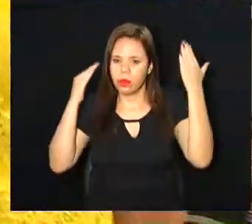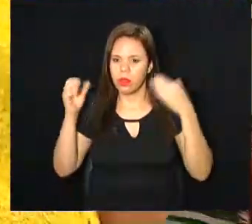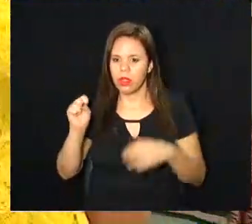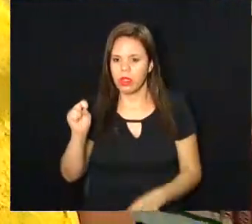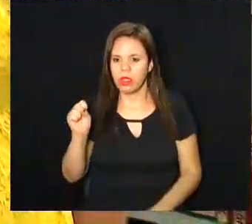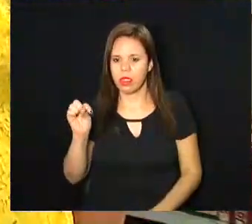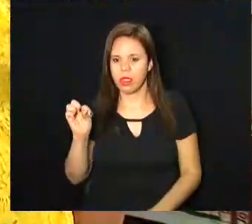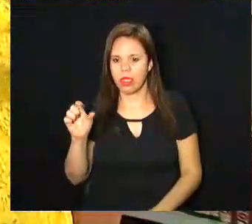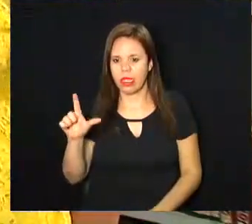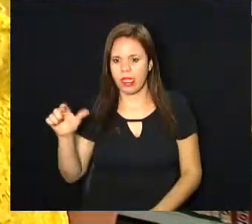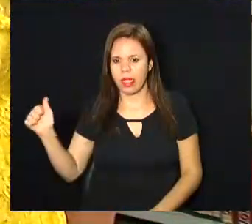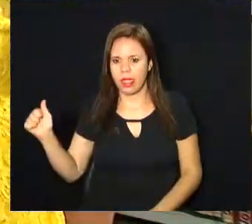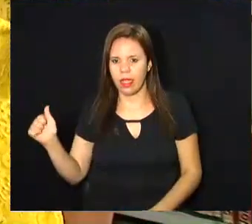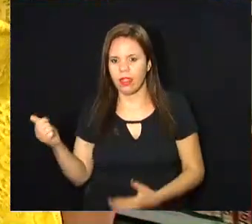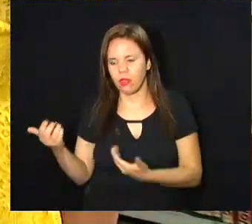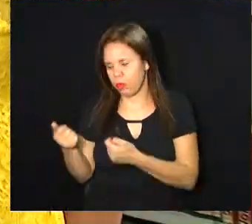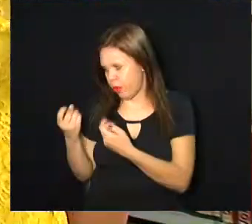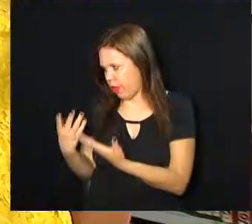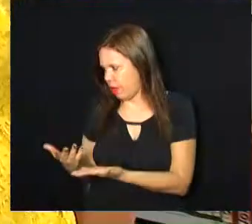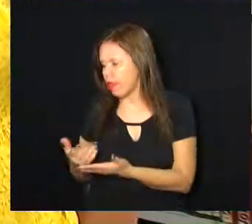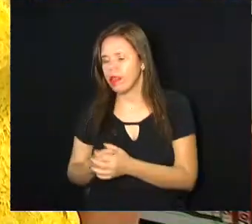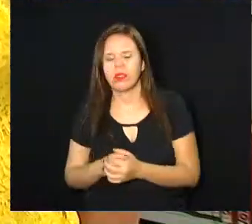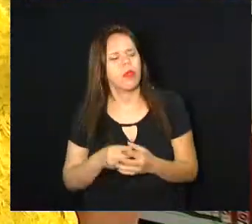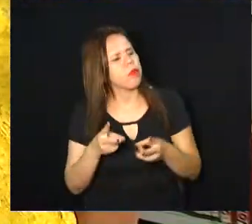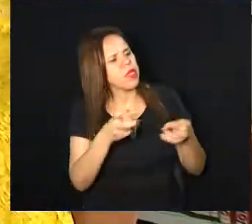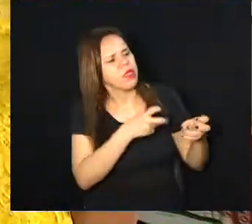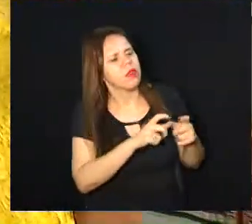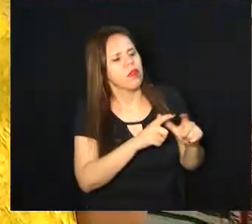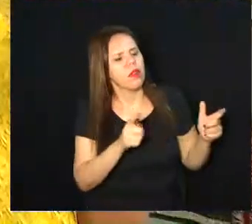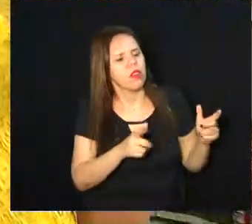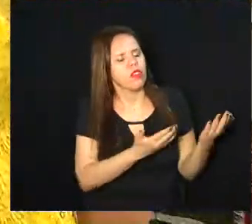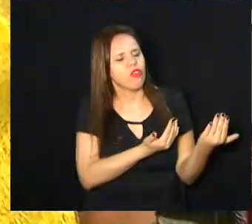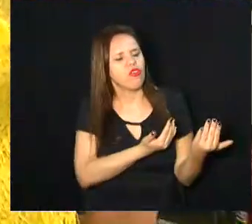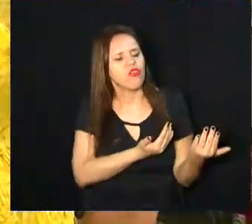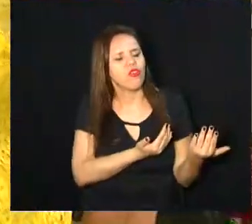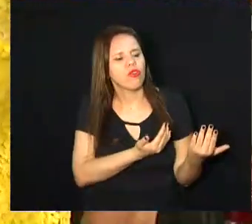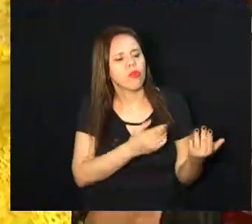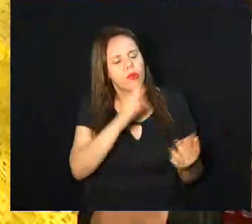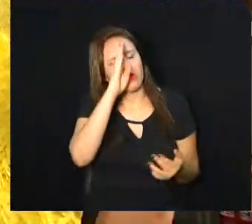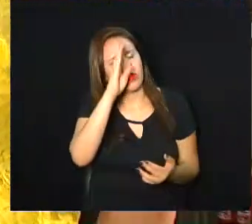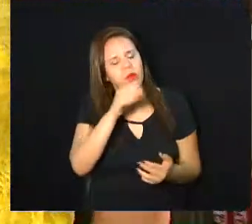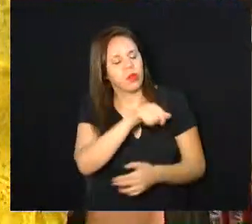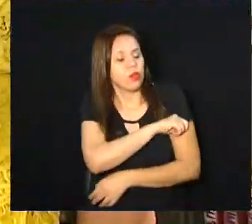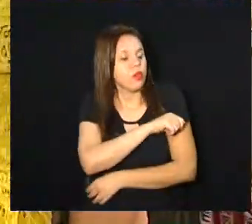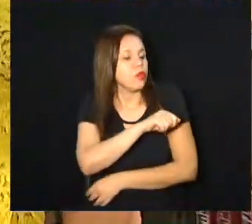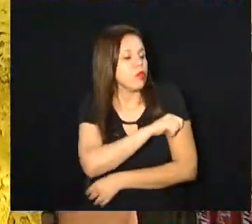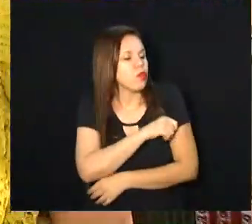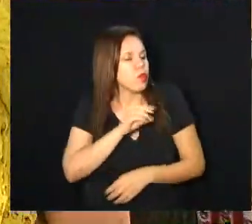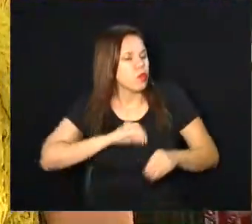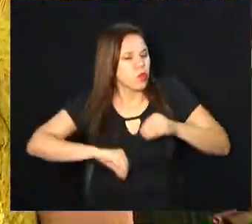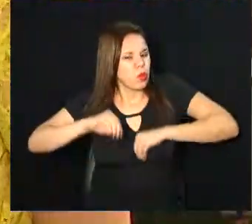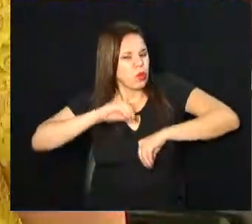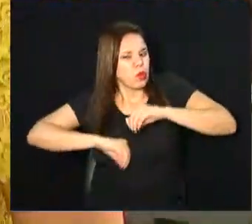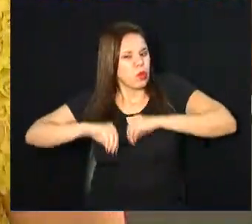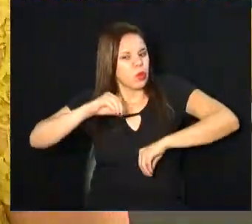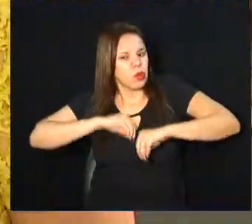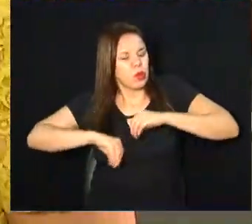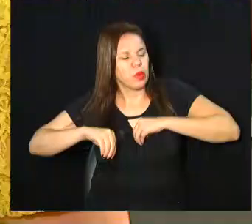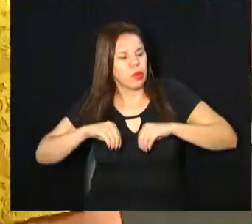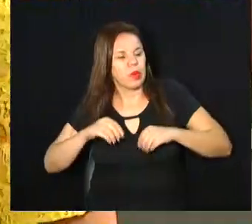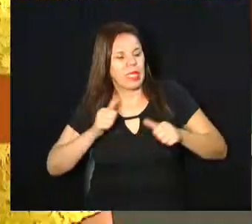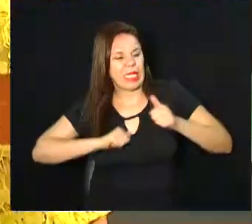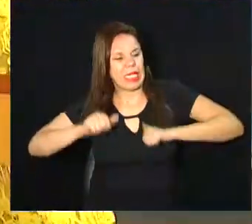Estela. Tudo bem, Estela? Tudo bem. Você tem percebido o aumento de jovens, e principalmente estudantes, com depressão e quadro de